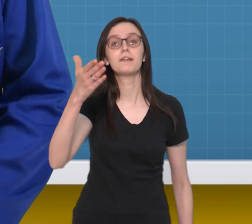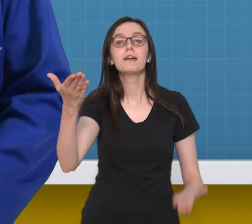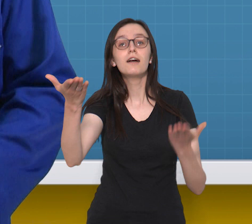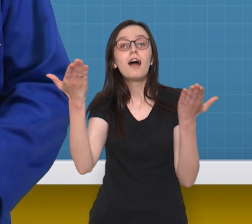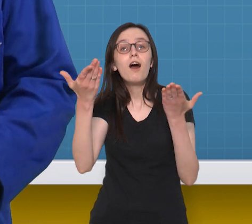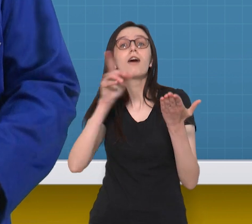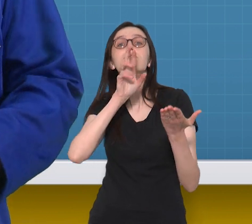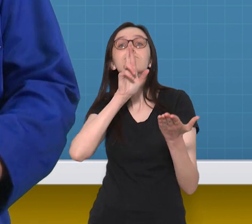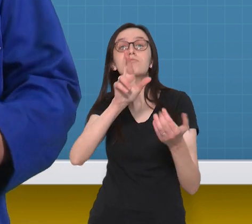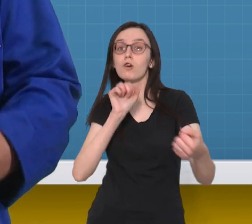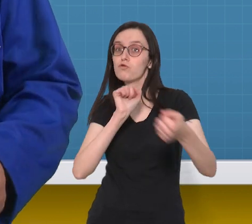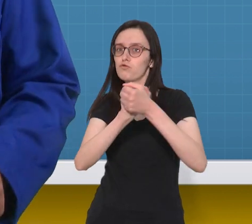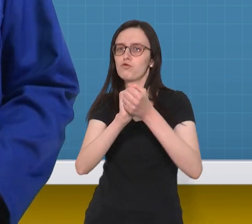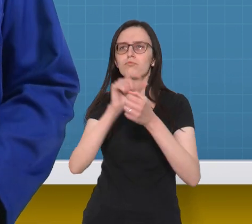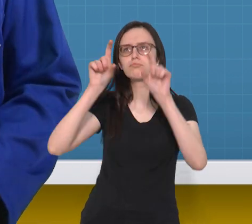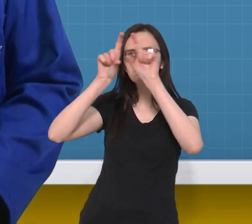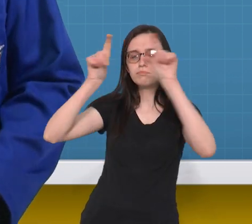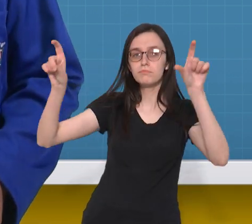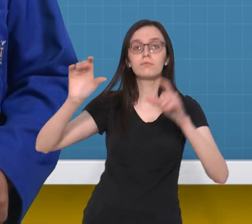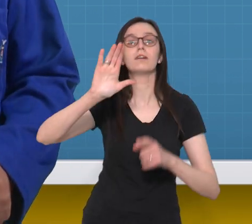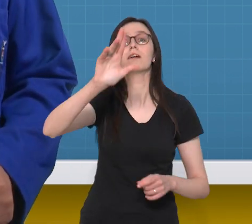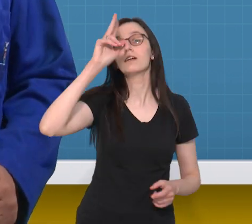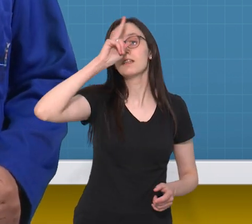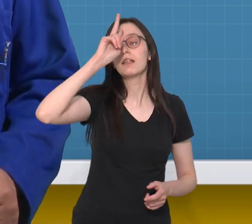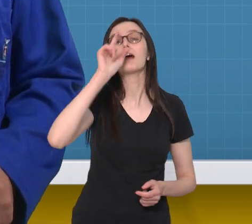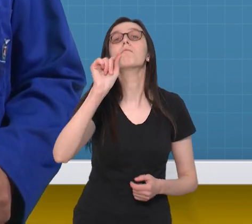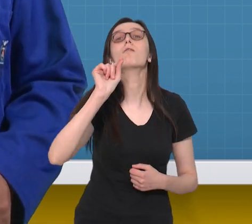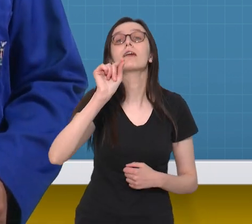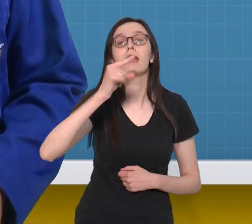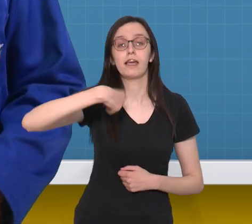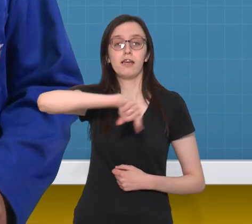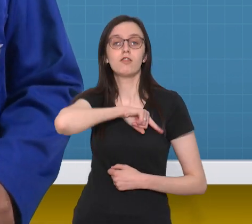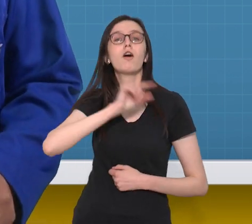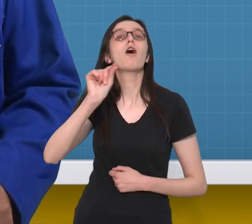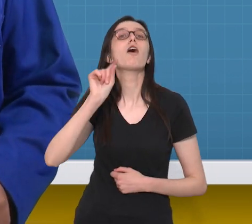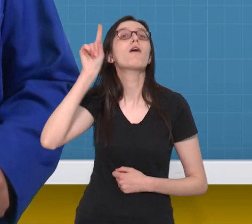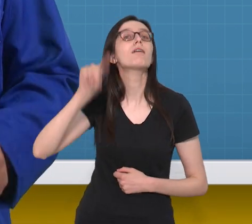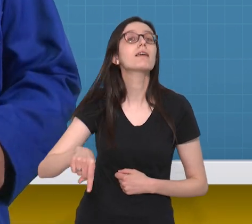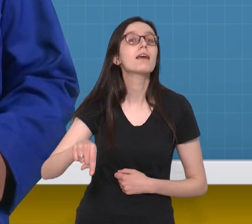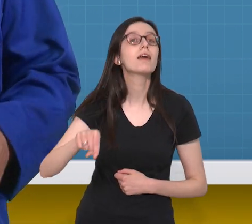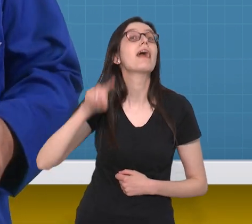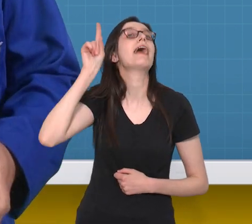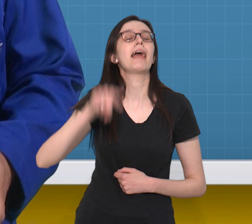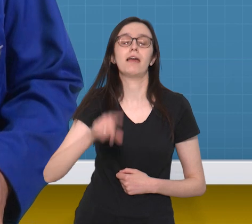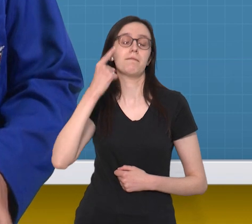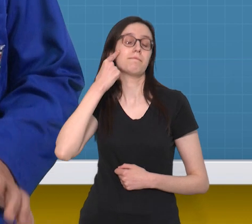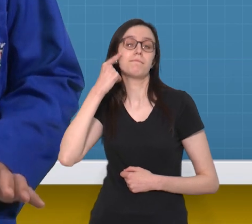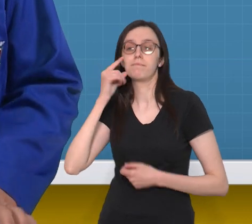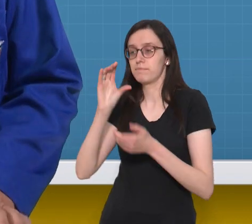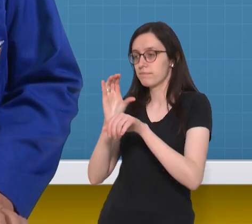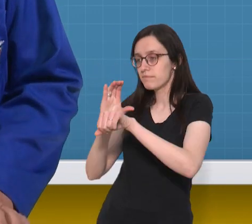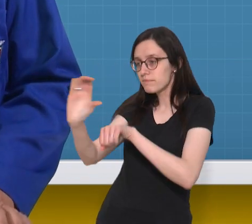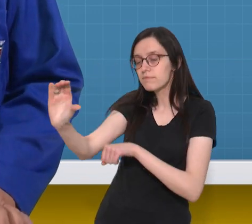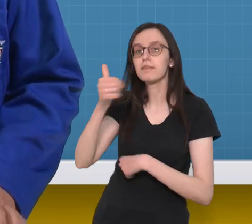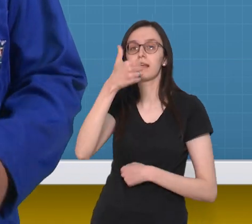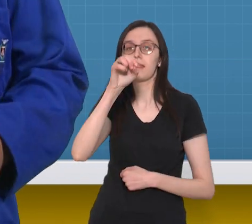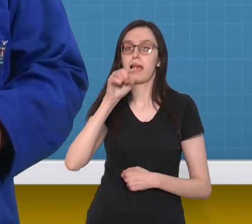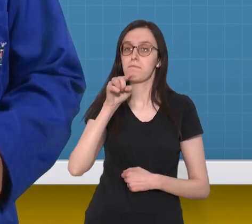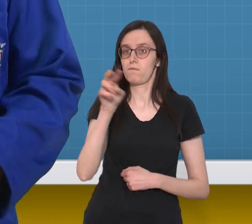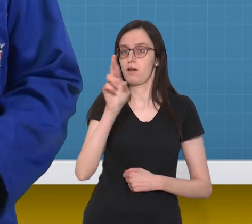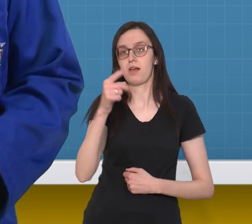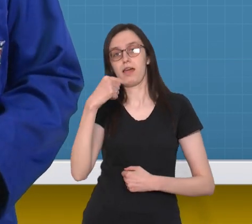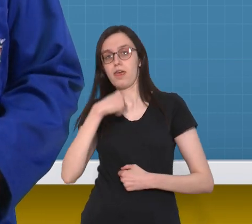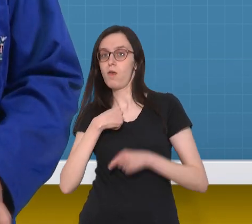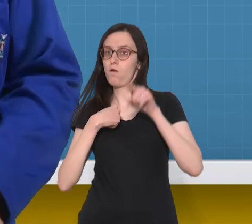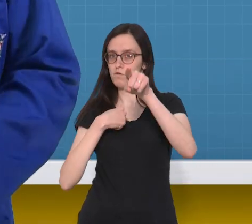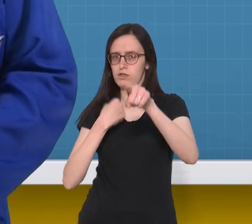Muito bem, vamos resolver juntos então o problema. Lembrando, estamos investindo 10 mil reais juntos, eu e